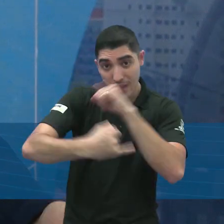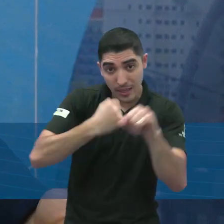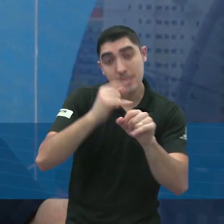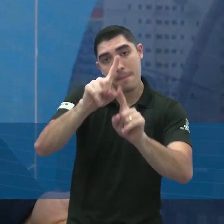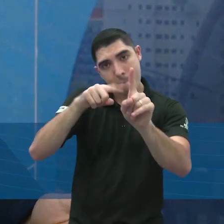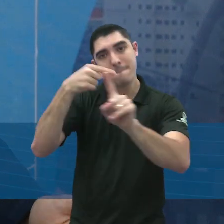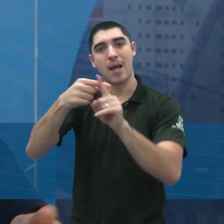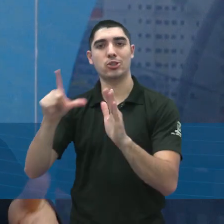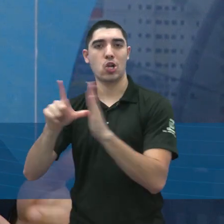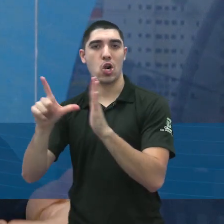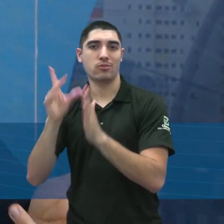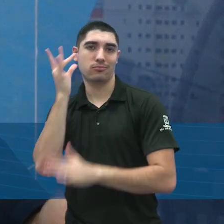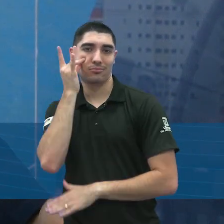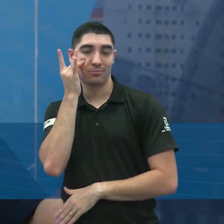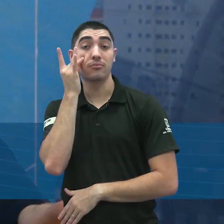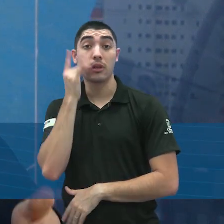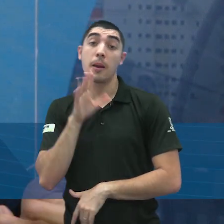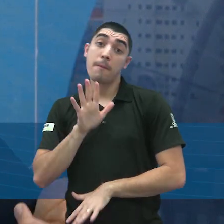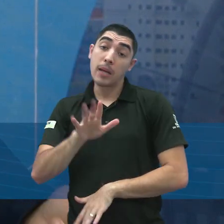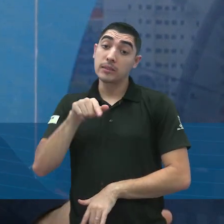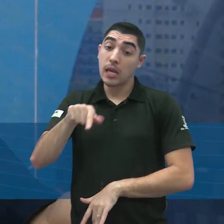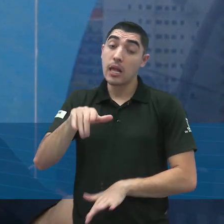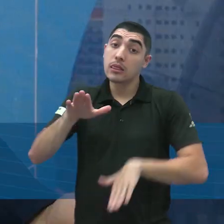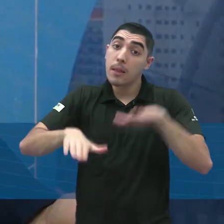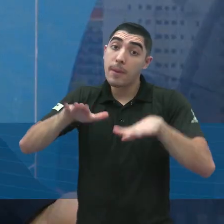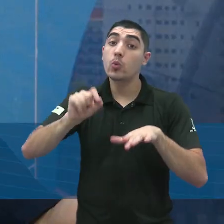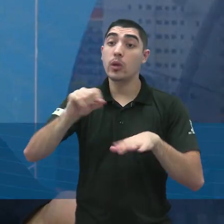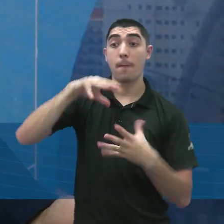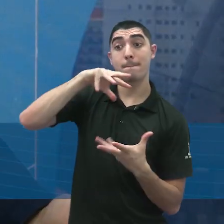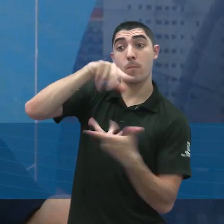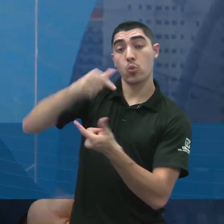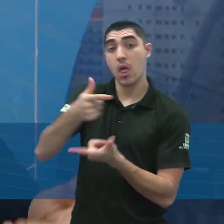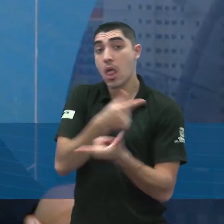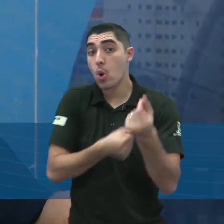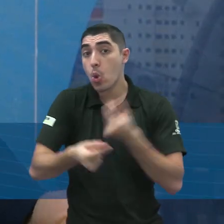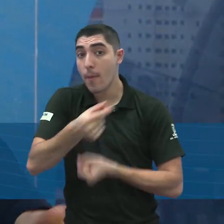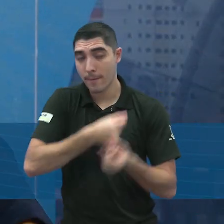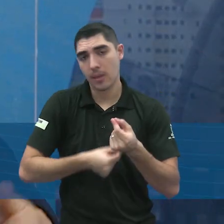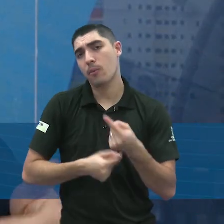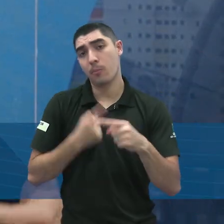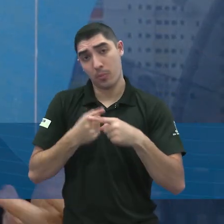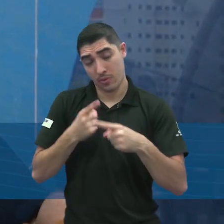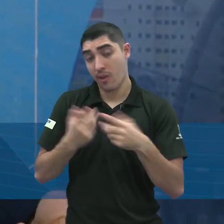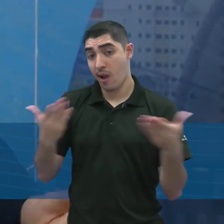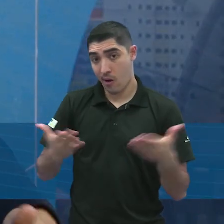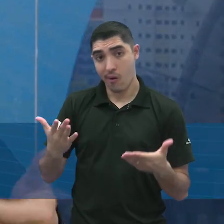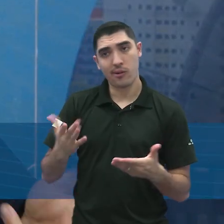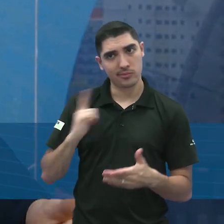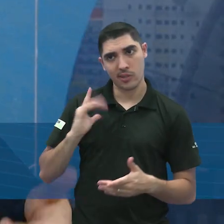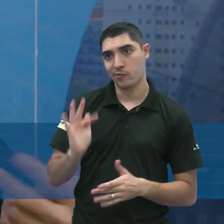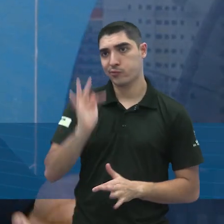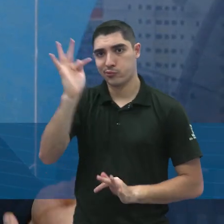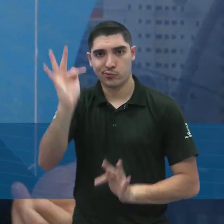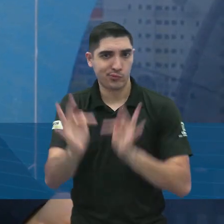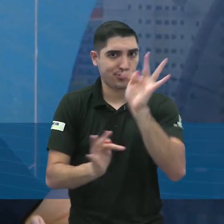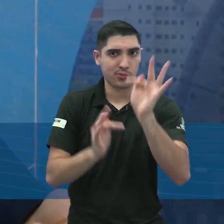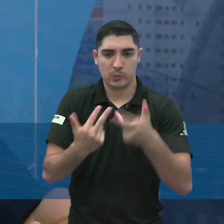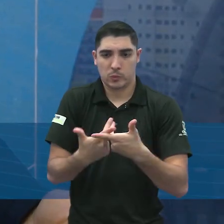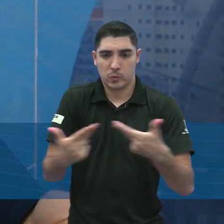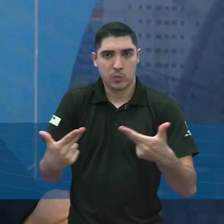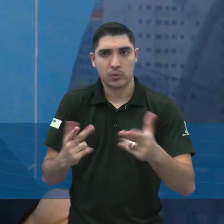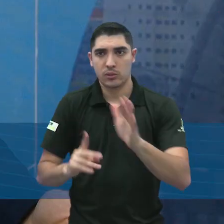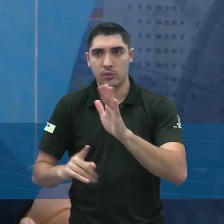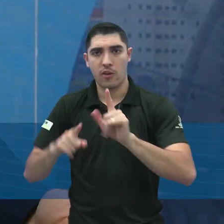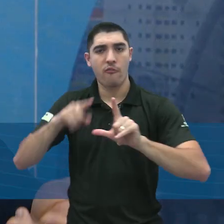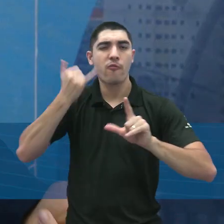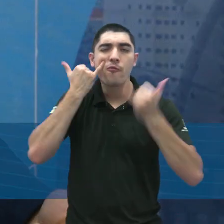continuar crescendo, né? Isso depende muito também do crescimento da economia mundial, né, do consumo, porque novos itens, novos bens, né, e